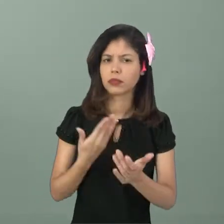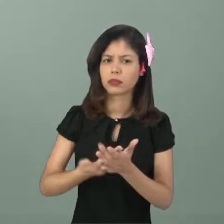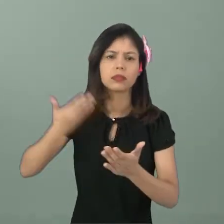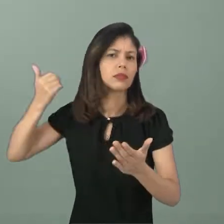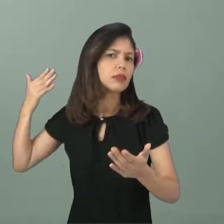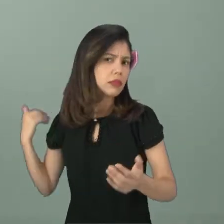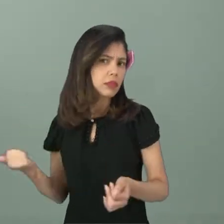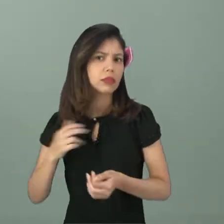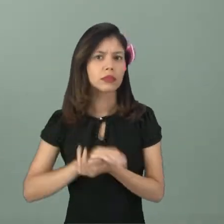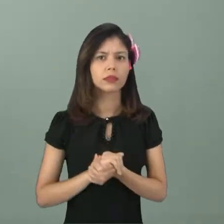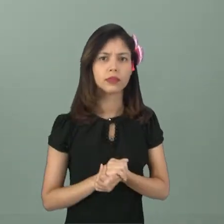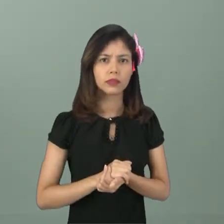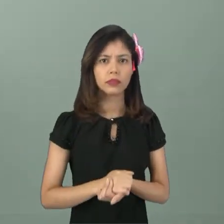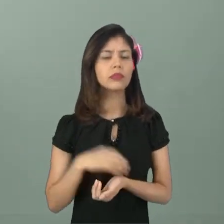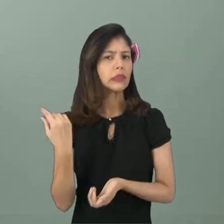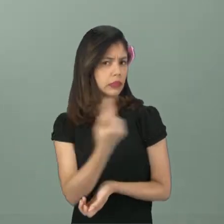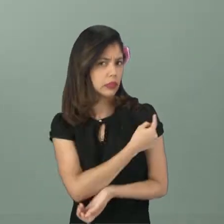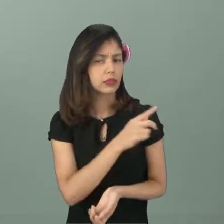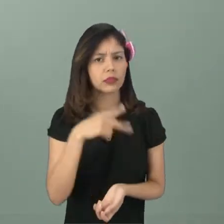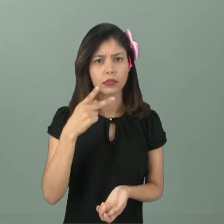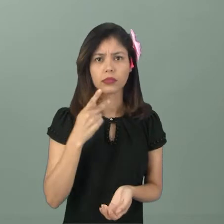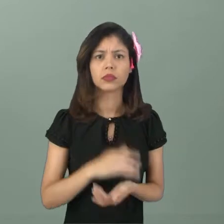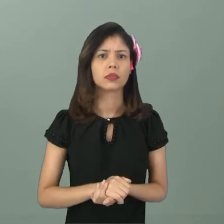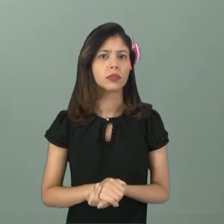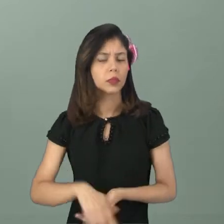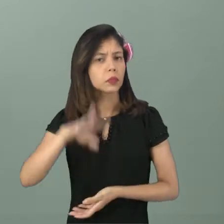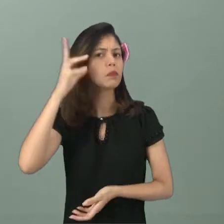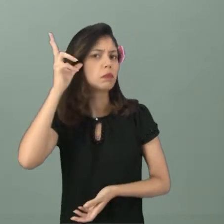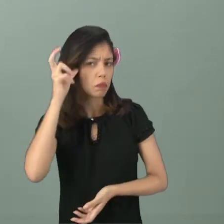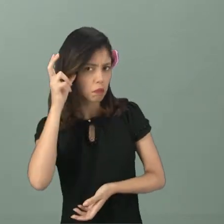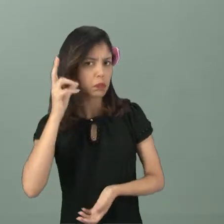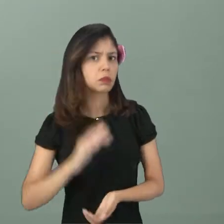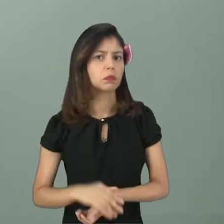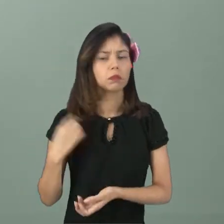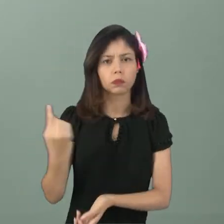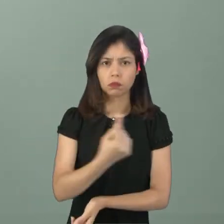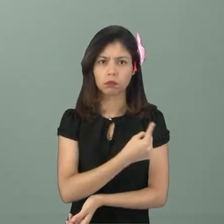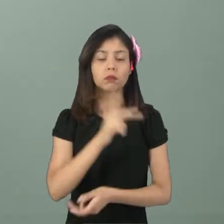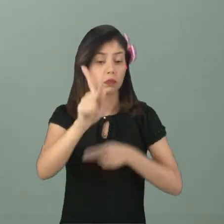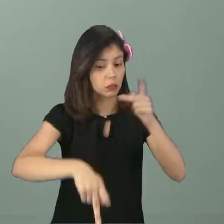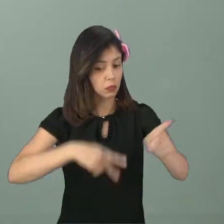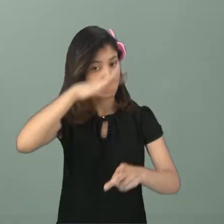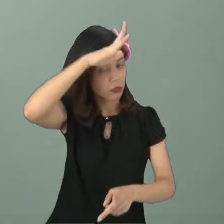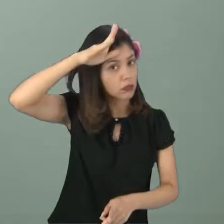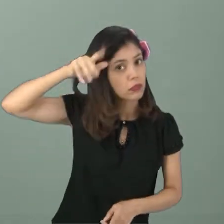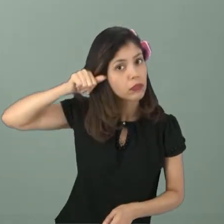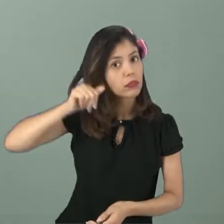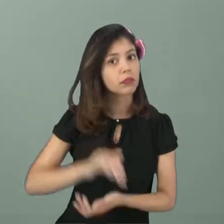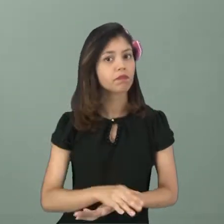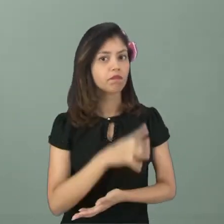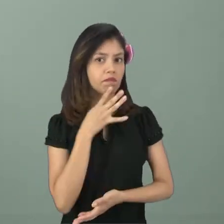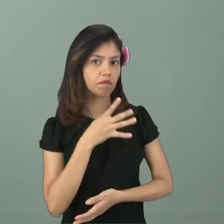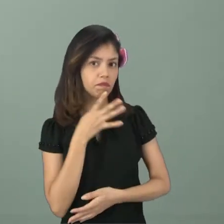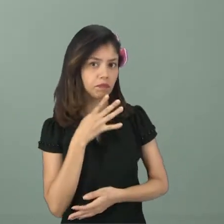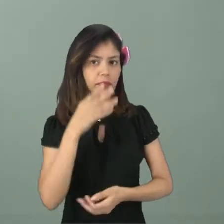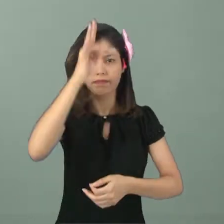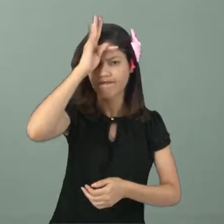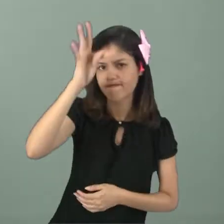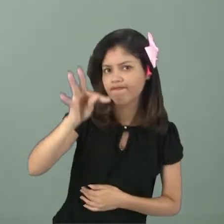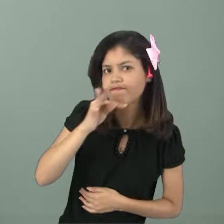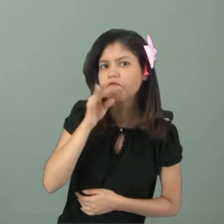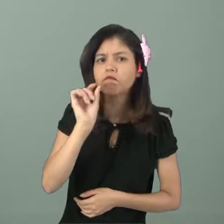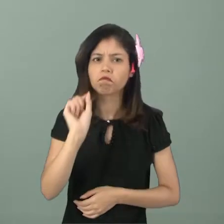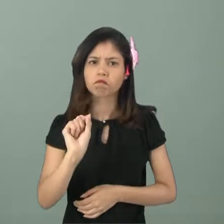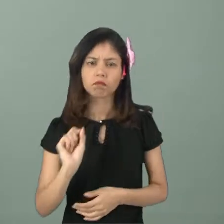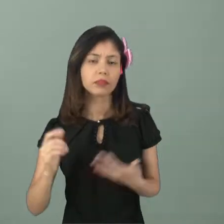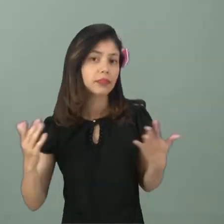nas aulas anteriores, a gente falou sobre esses conhecimentos dos povos amazônicos, que são conhecimentos